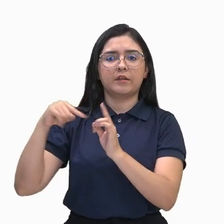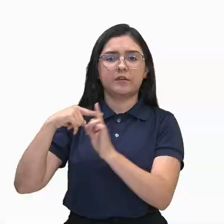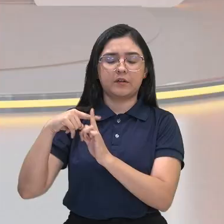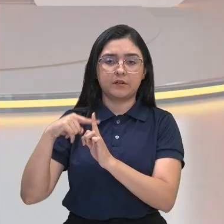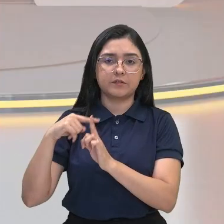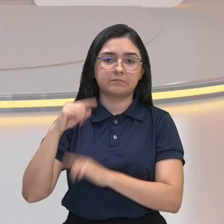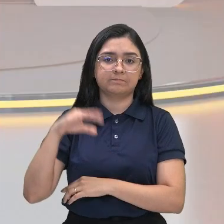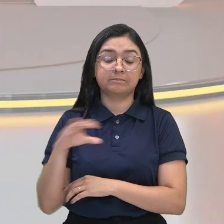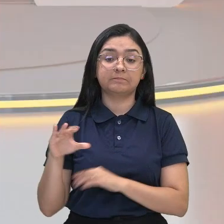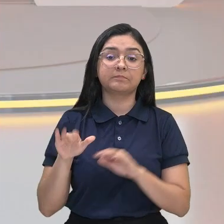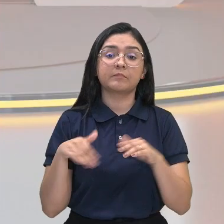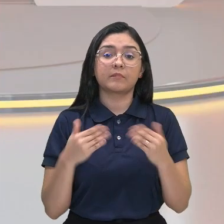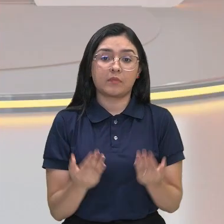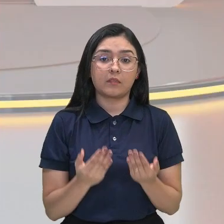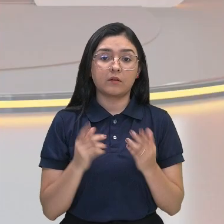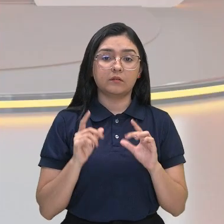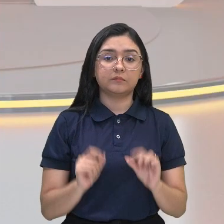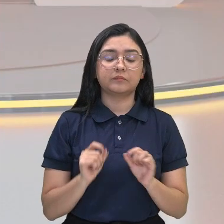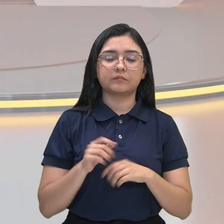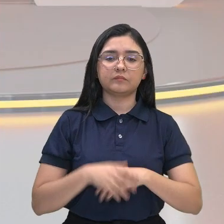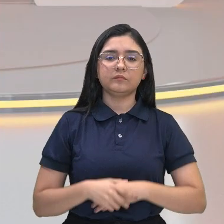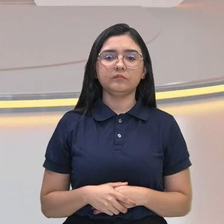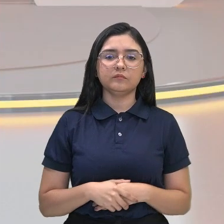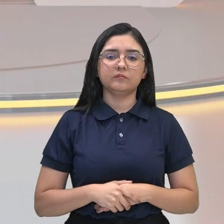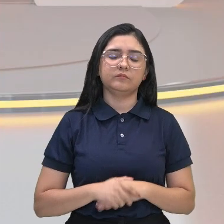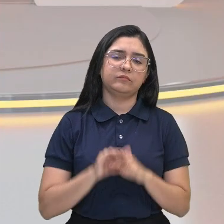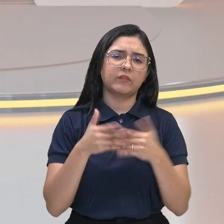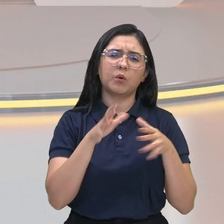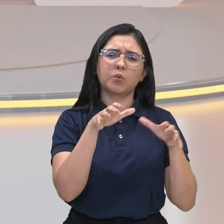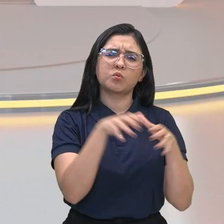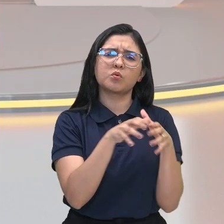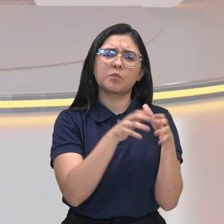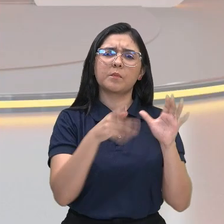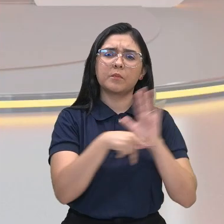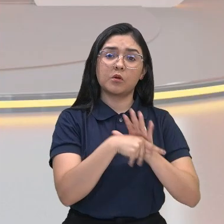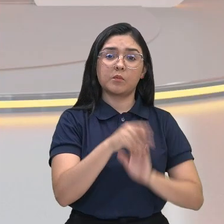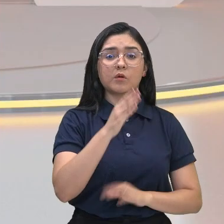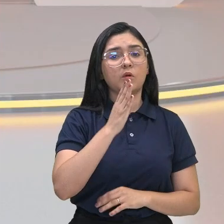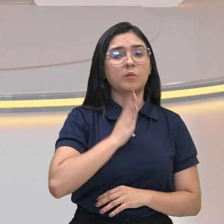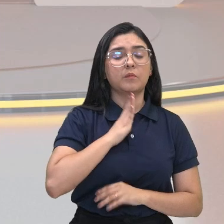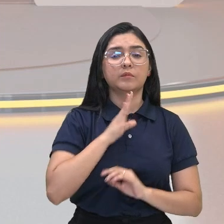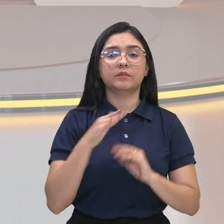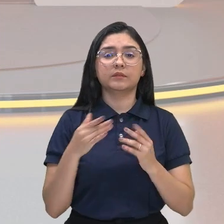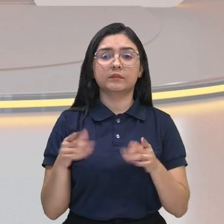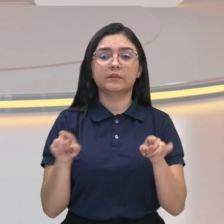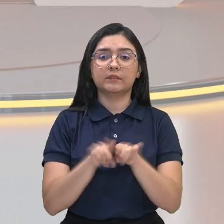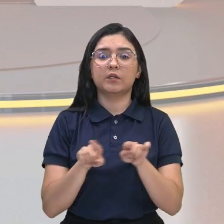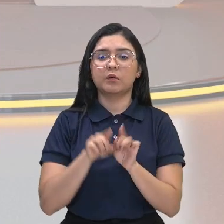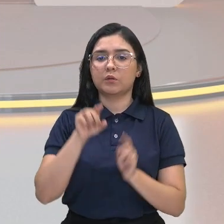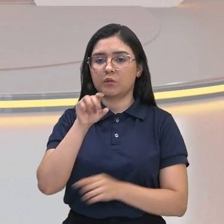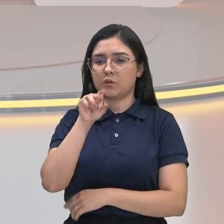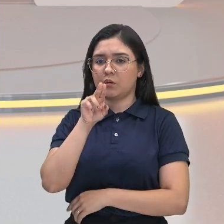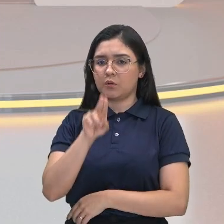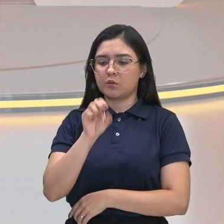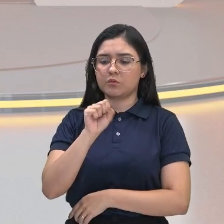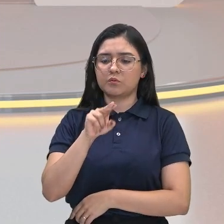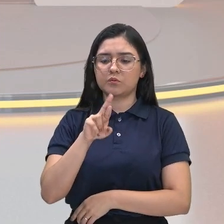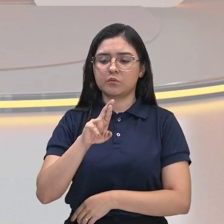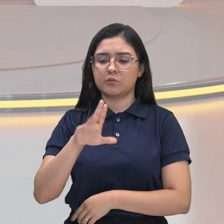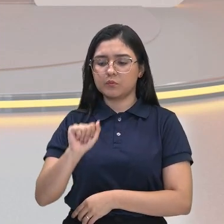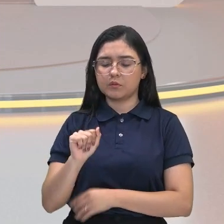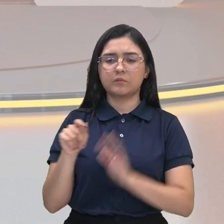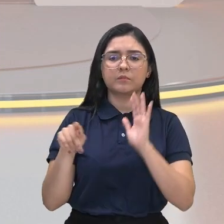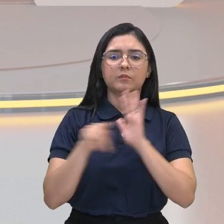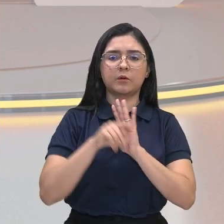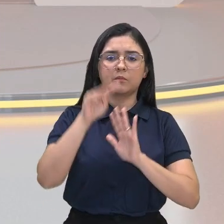igreja. No que tange a questão da burguesia, surge a questão da usura, como o texto fala pra gente. O